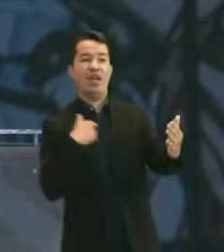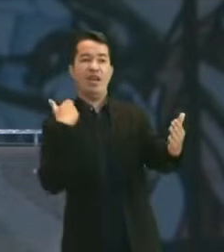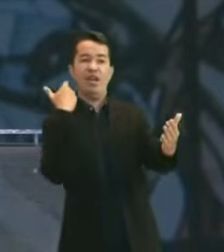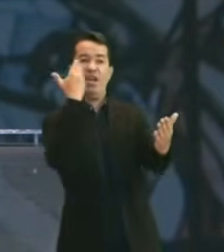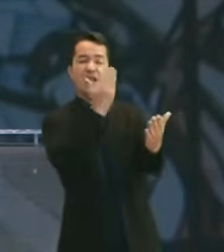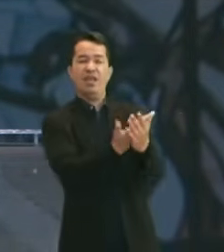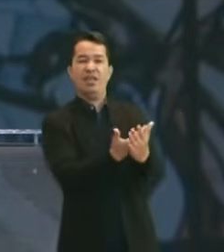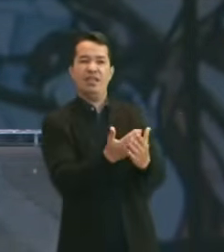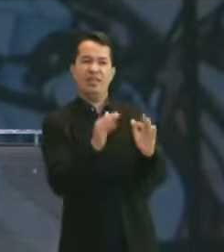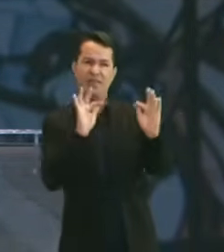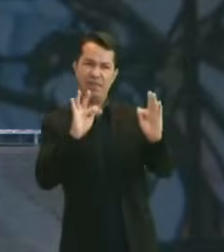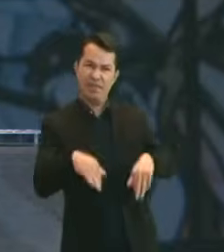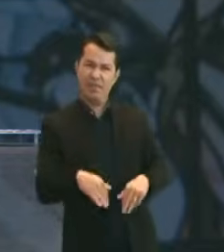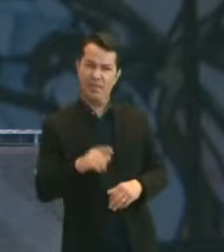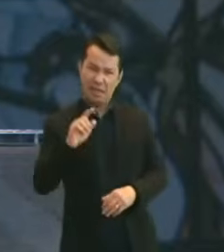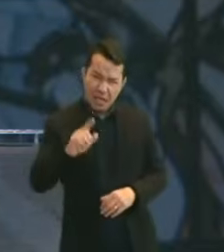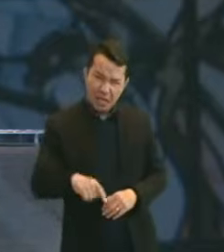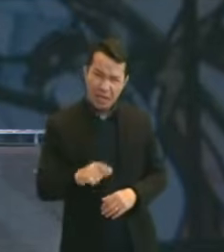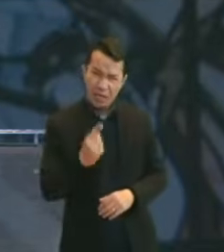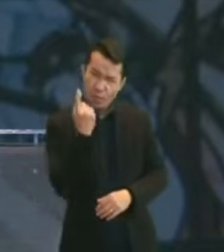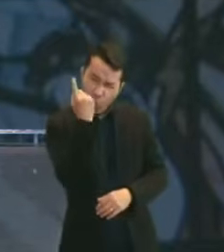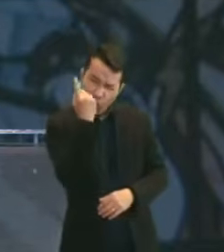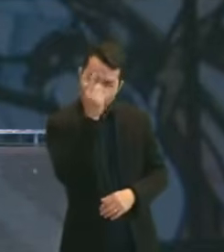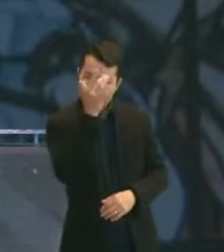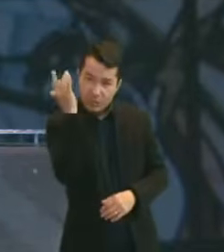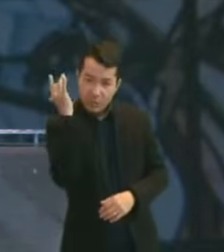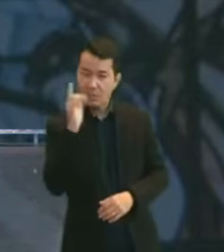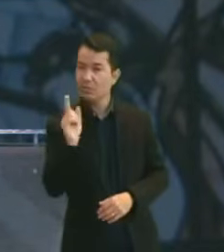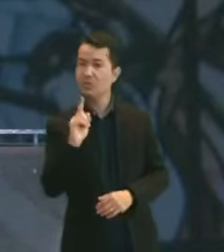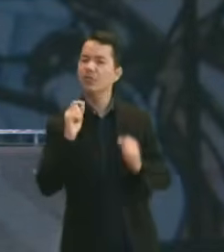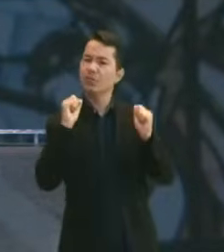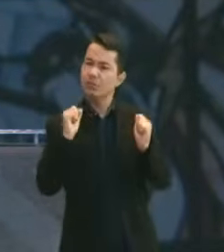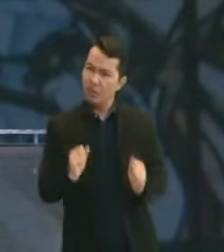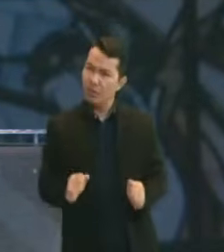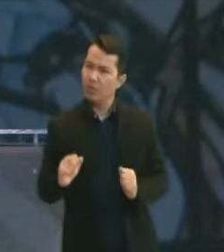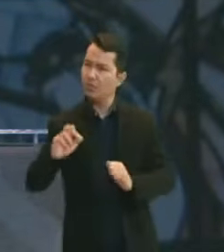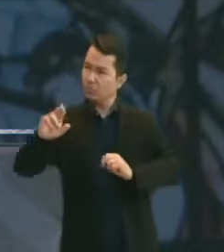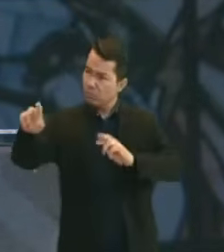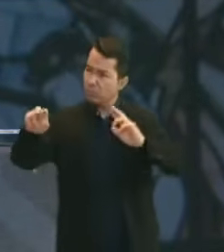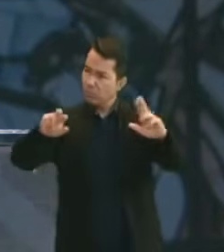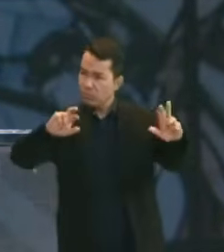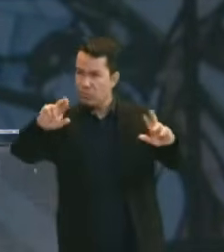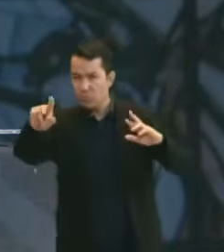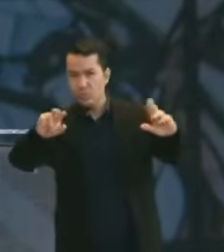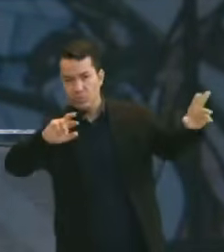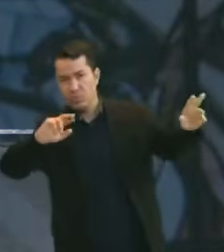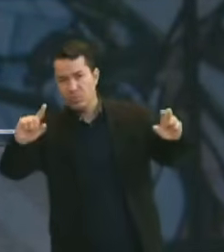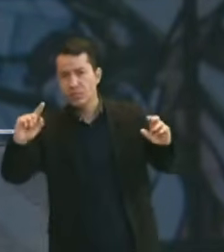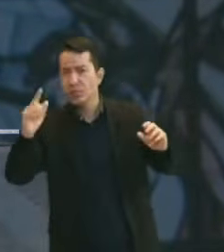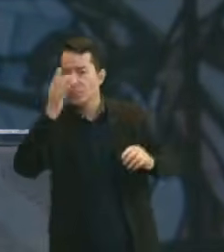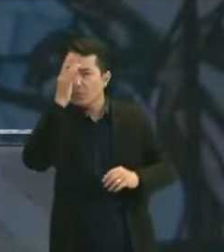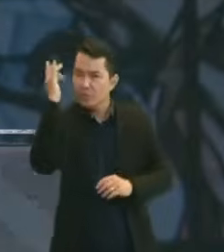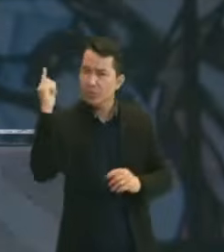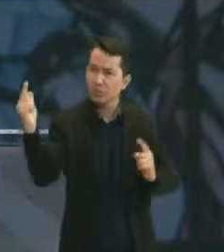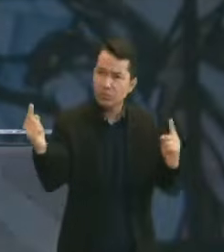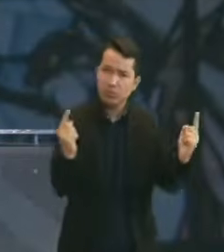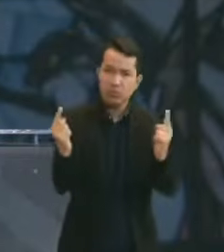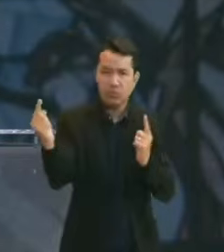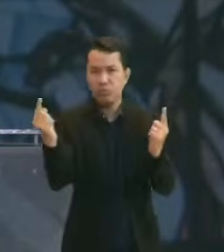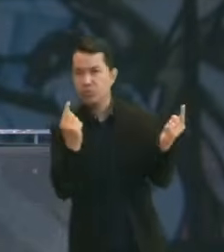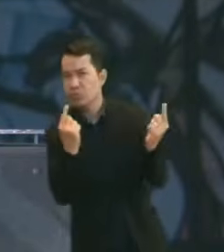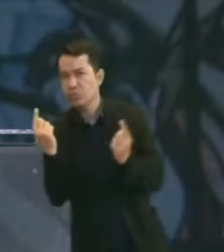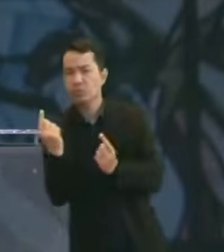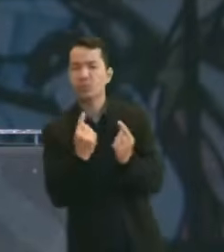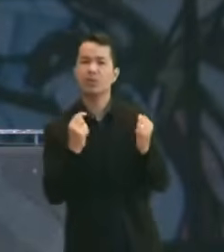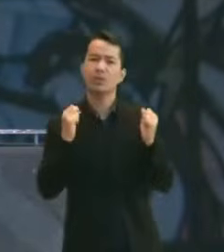vida é a nossa relação com Jesus. Agora, outras pessoas no ciclo da vida vão entrar e sair da nossa vida e vão nos influenciar na fé.